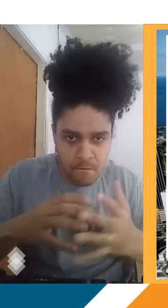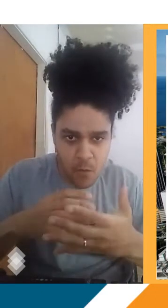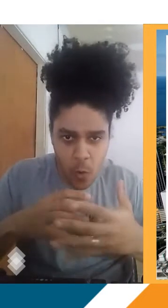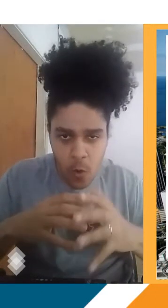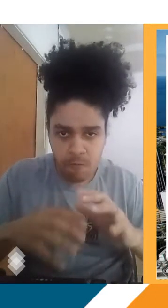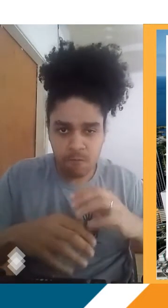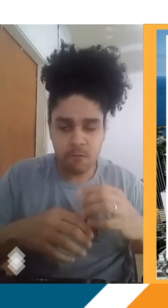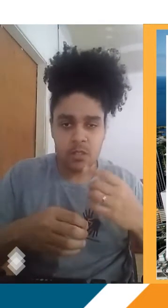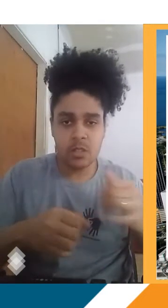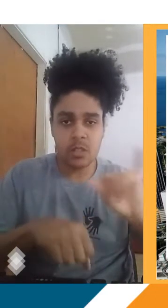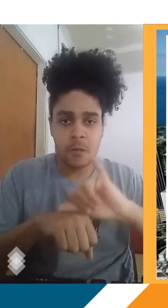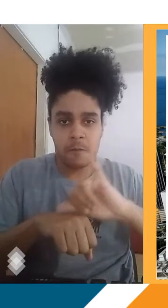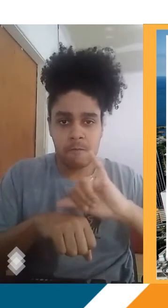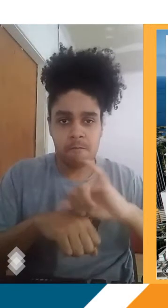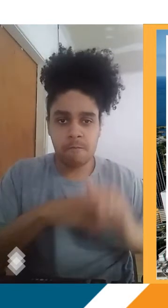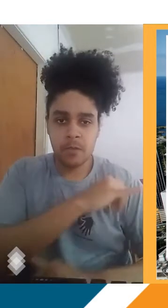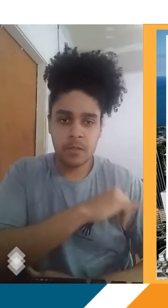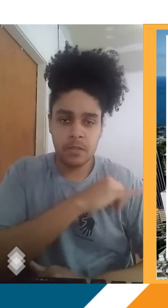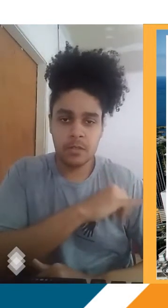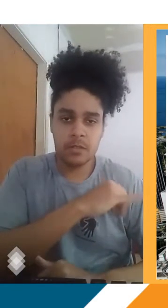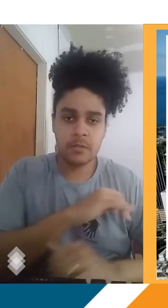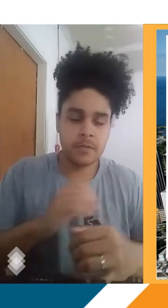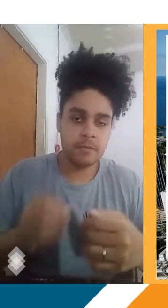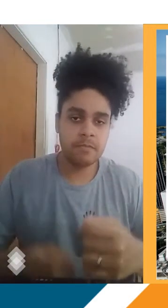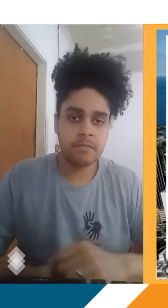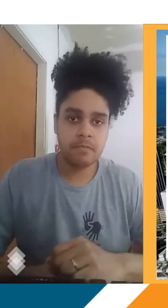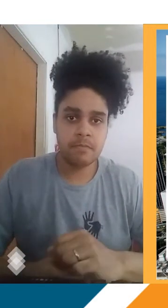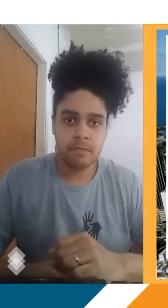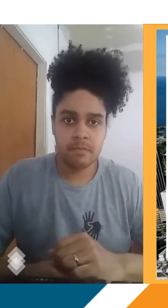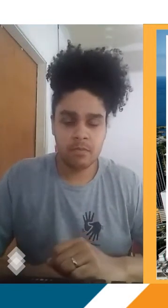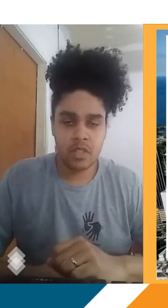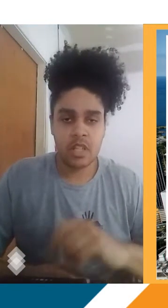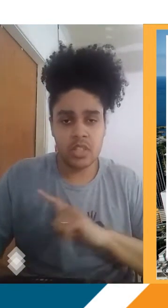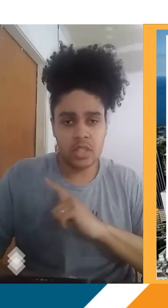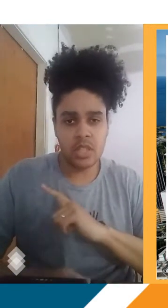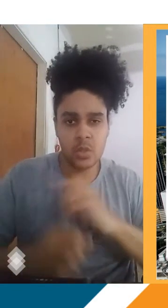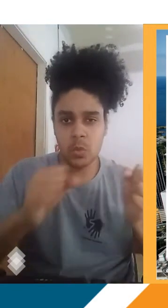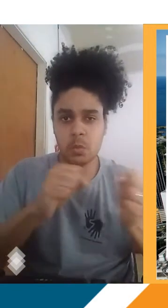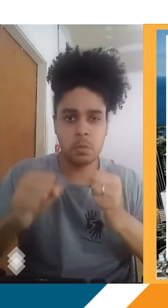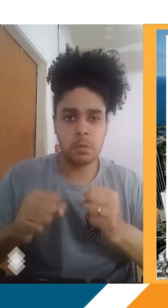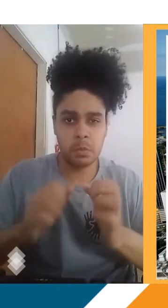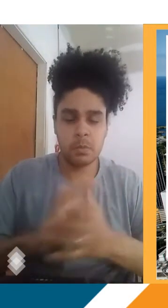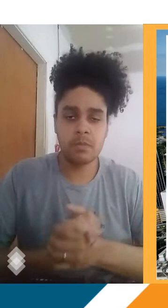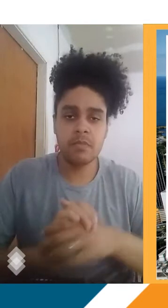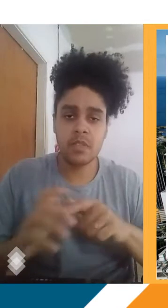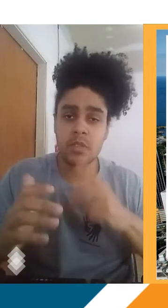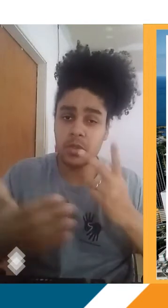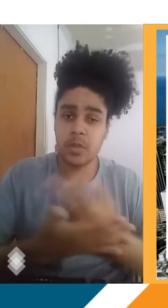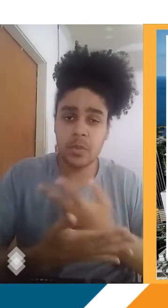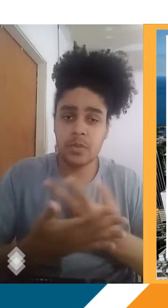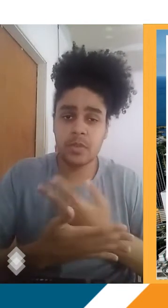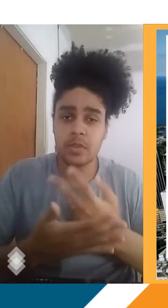uma concentração de serviços, população, infraestrutura, uma centralização de gestão do poder. Isso vai, por